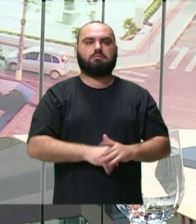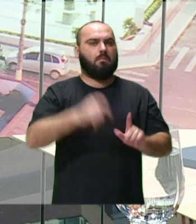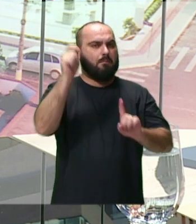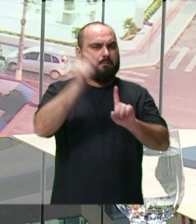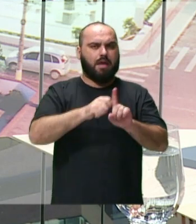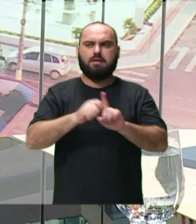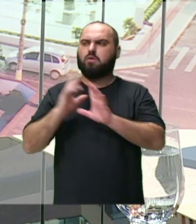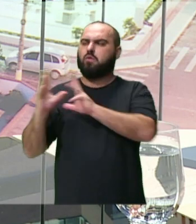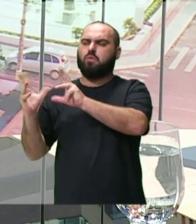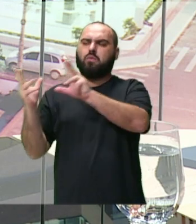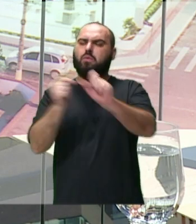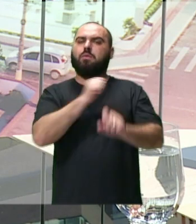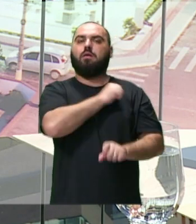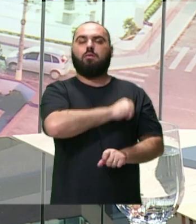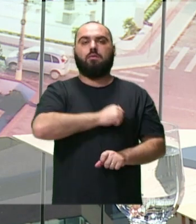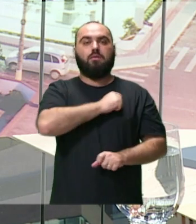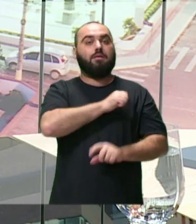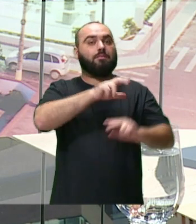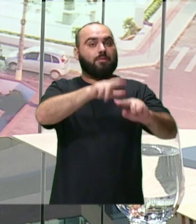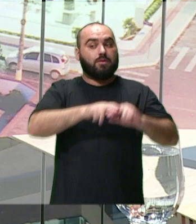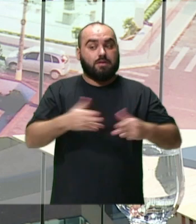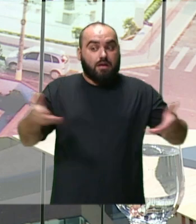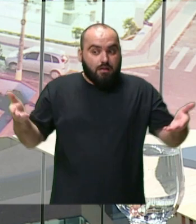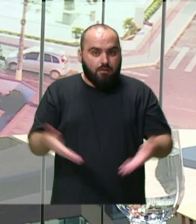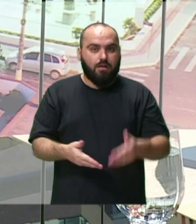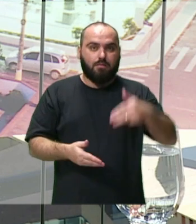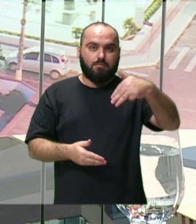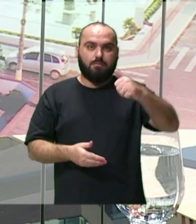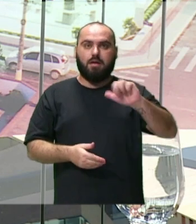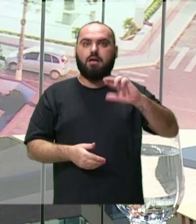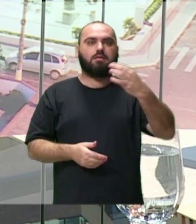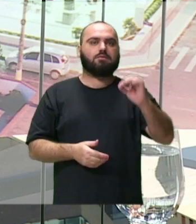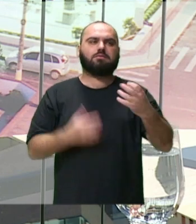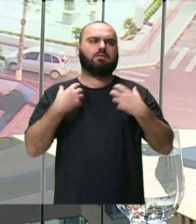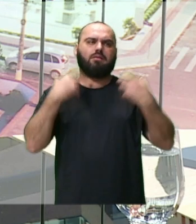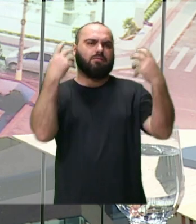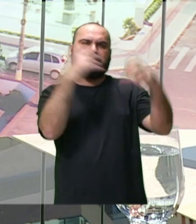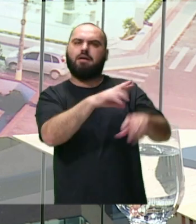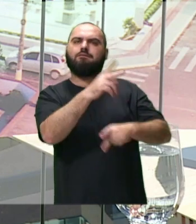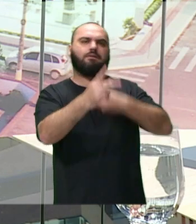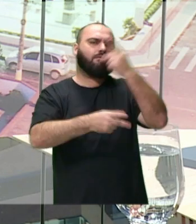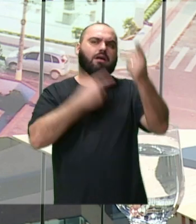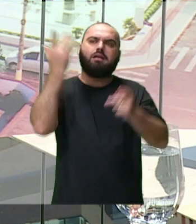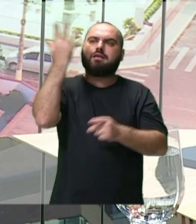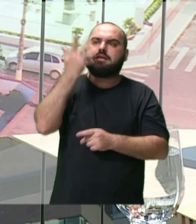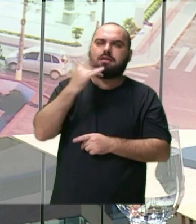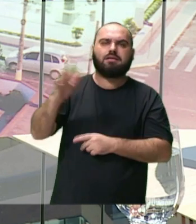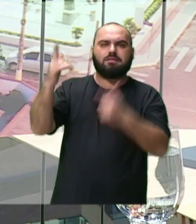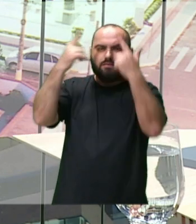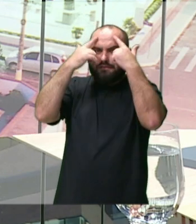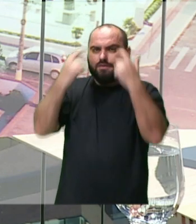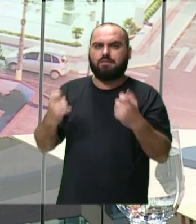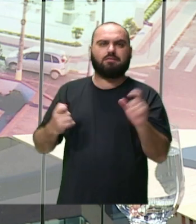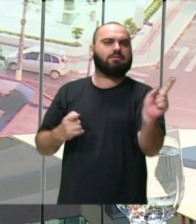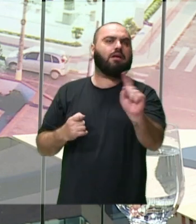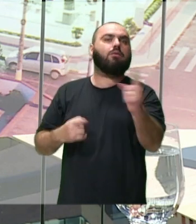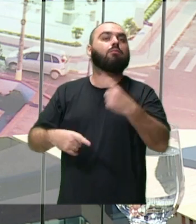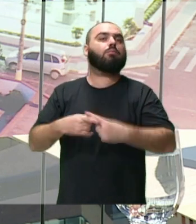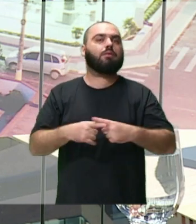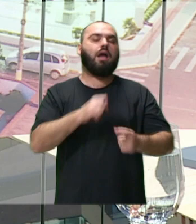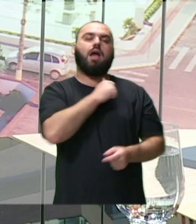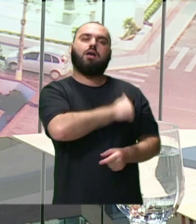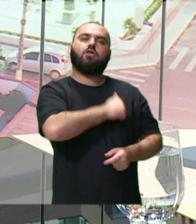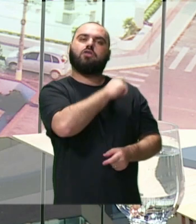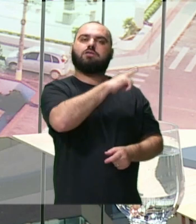né? Por isso que hoje, no mês de março, eu não quero falar para as crianças sobre a violência em si, porque nós vamos ter o agosto todo. Eu